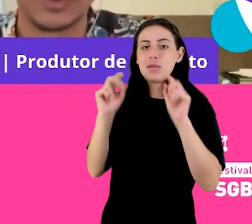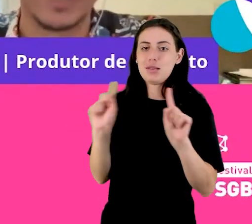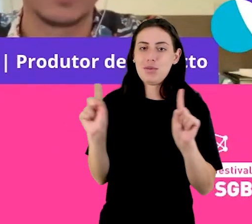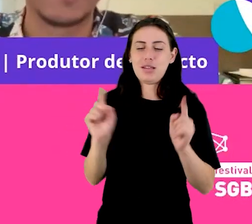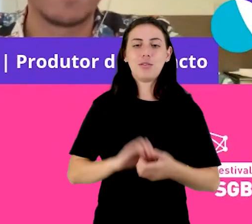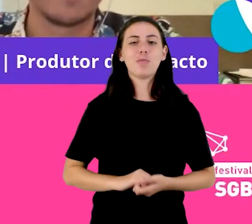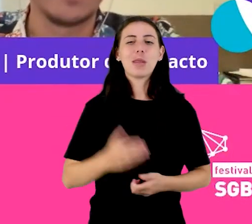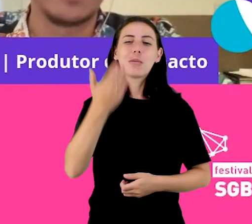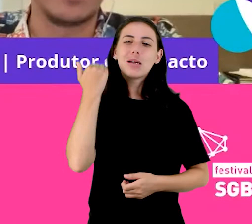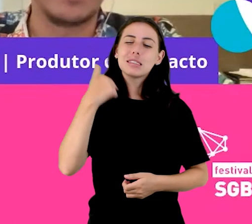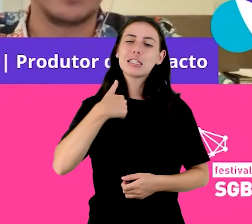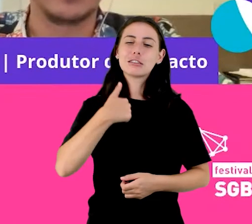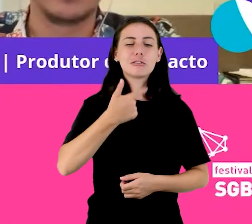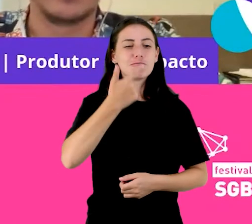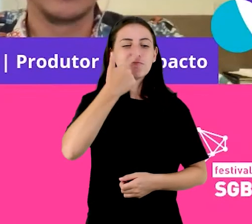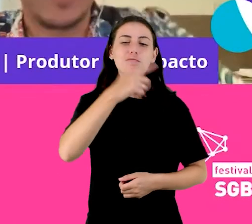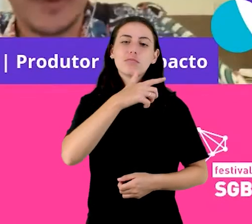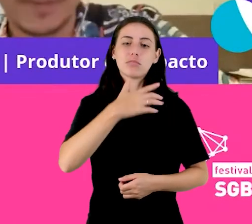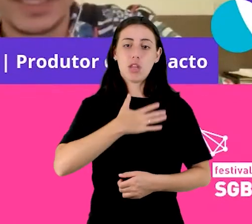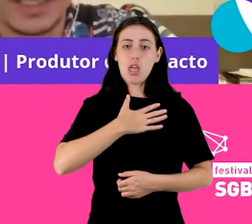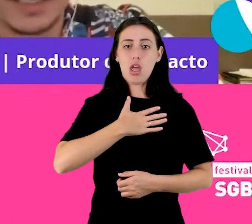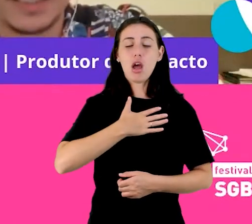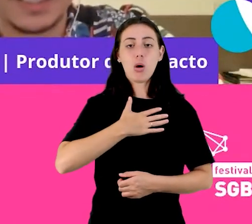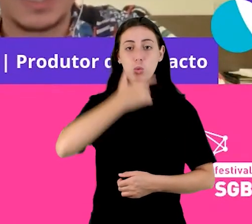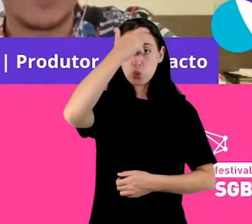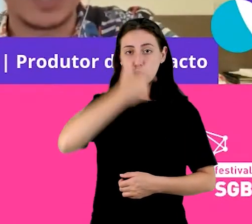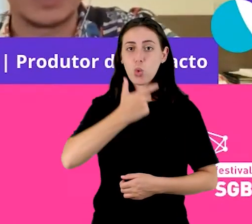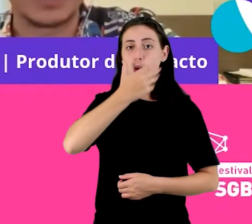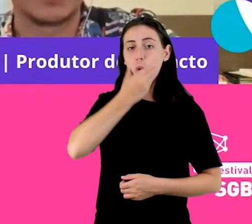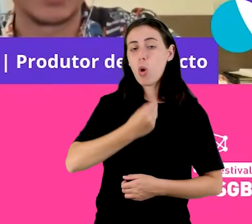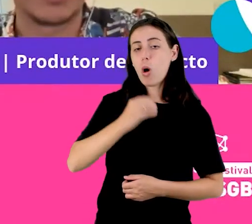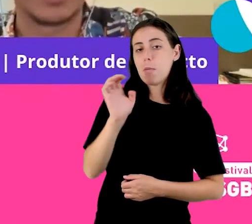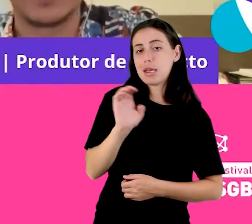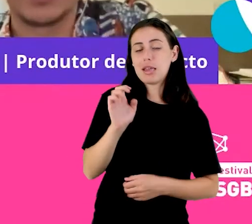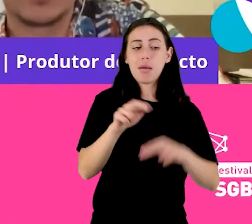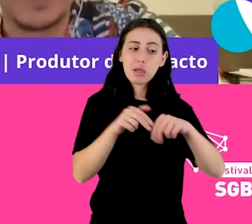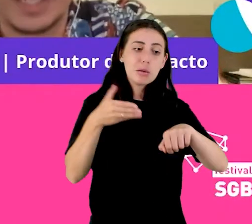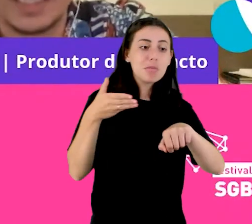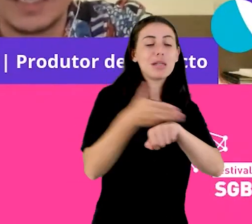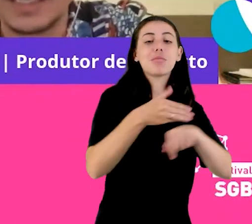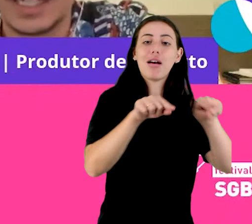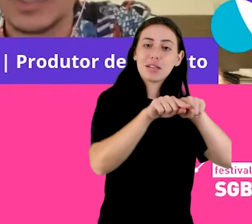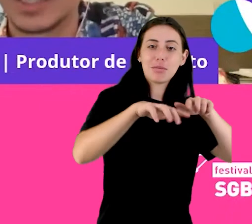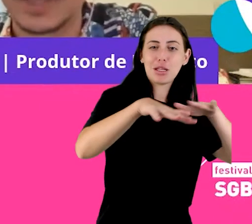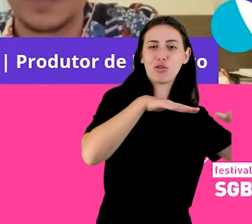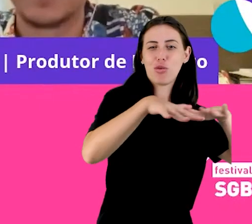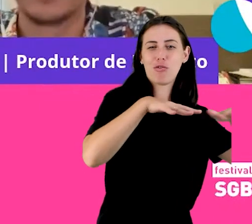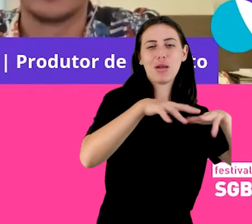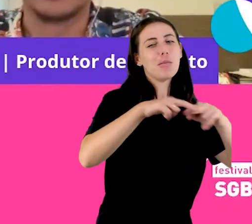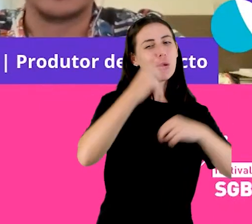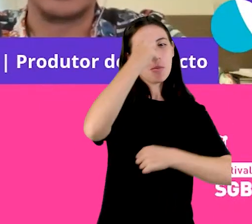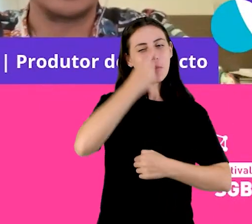muitos mesmo. Isso é uma forma de estar fazendo já distribuição alternativa. Era só um curta-metragem de graduação,